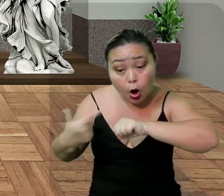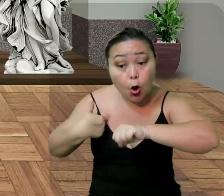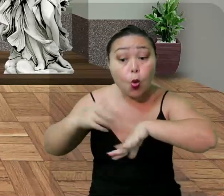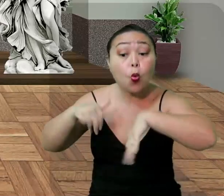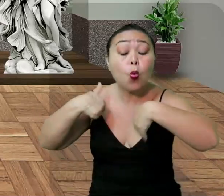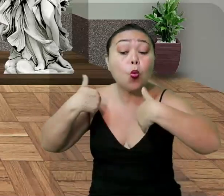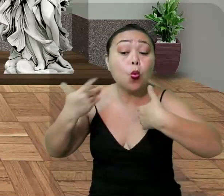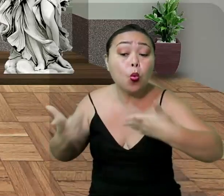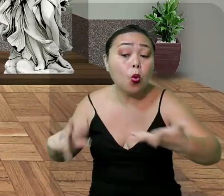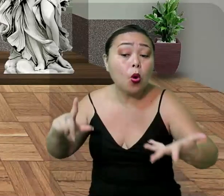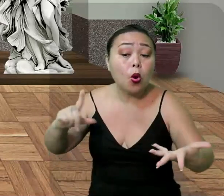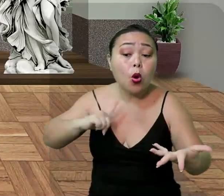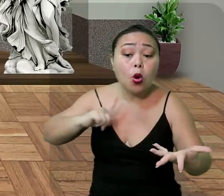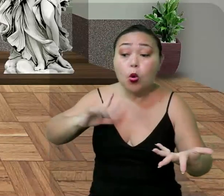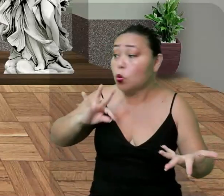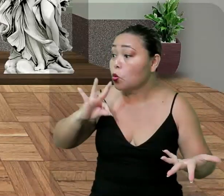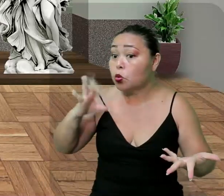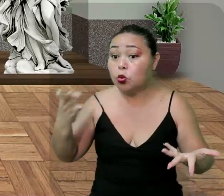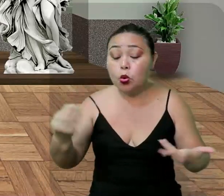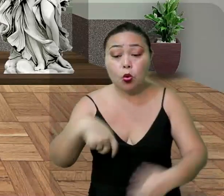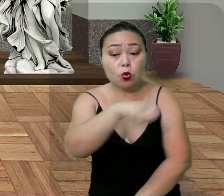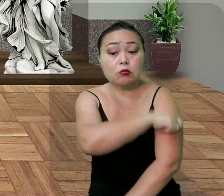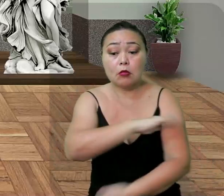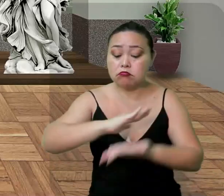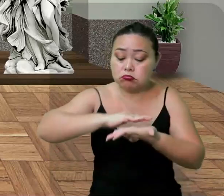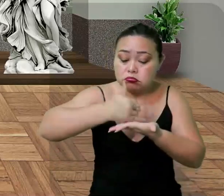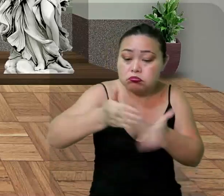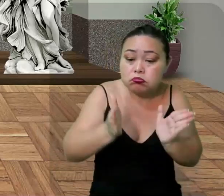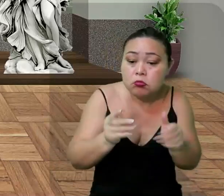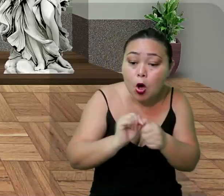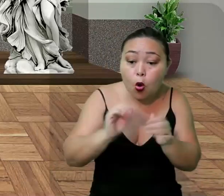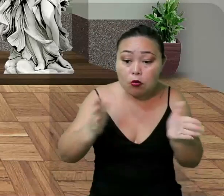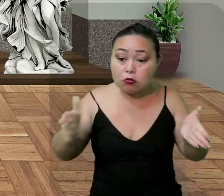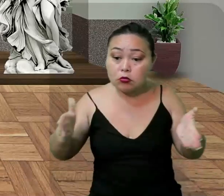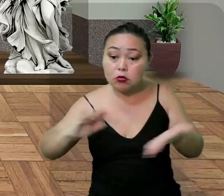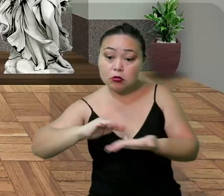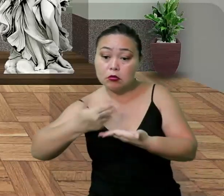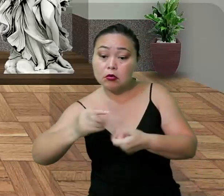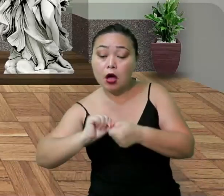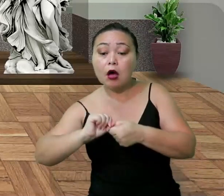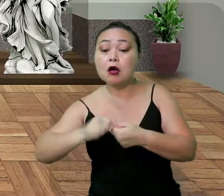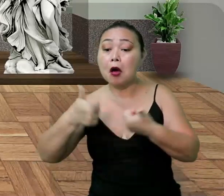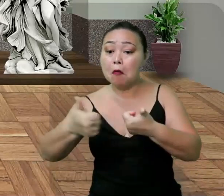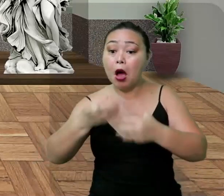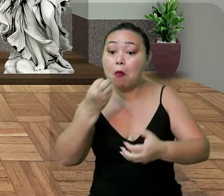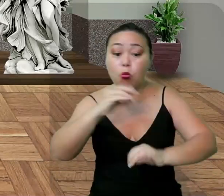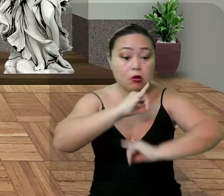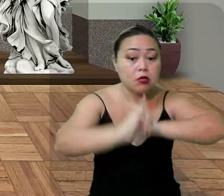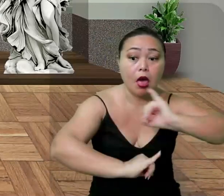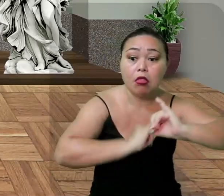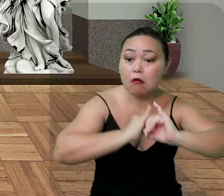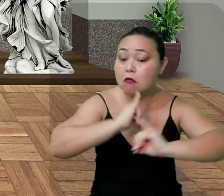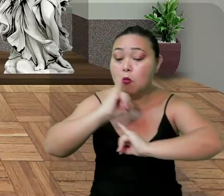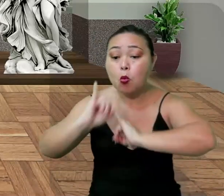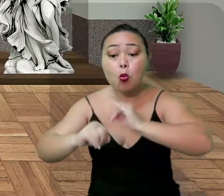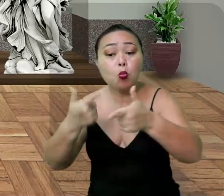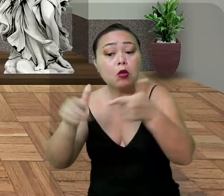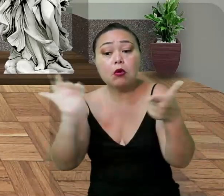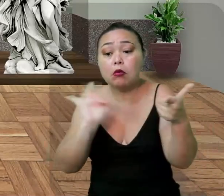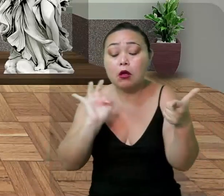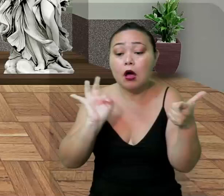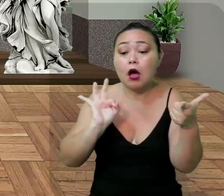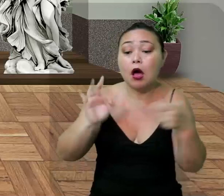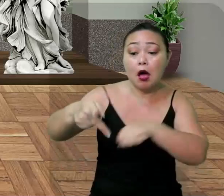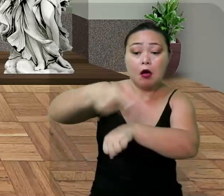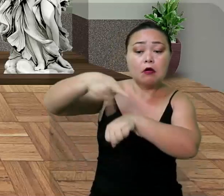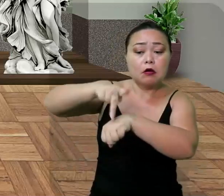no mínimo era para todos os alunos terem netbook ou notebook. Uma boa internet. Não tem problema. Em